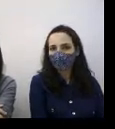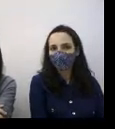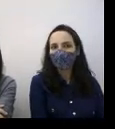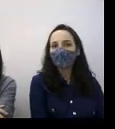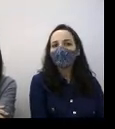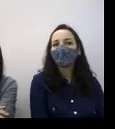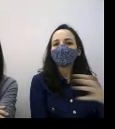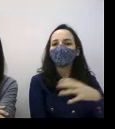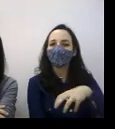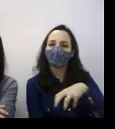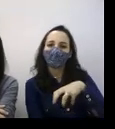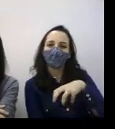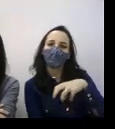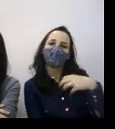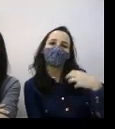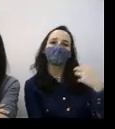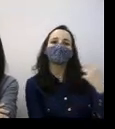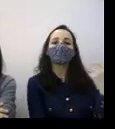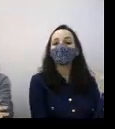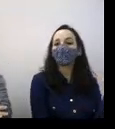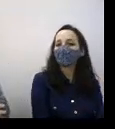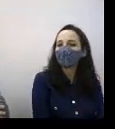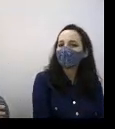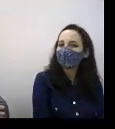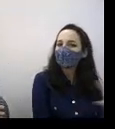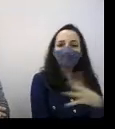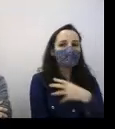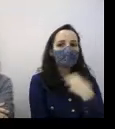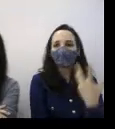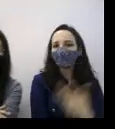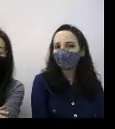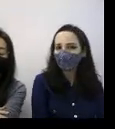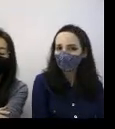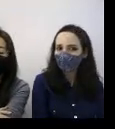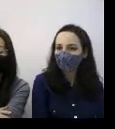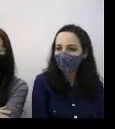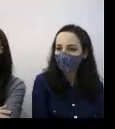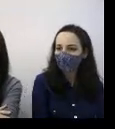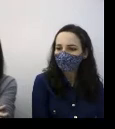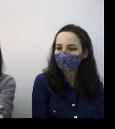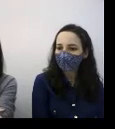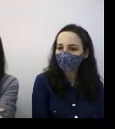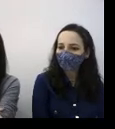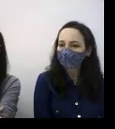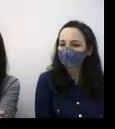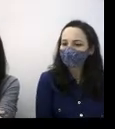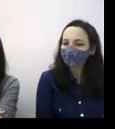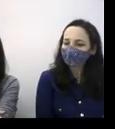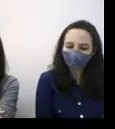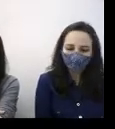elaboração, né? É esse desconstruir, reconstruir, sempre que for necessário,